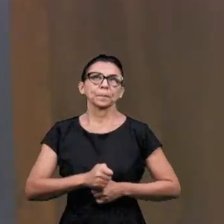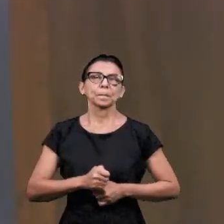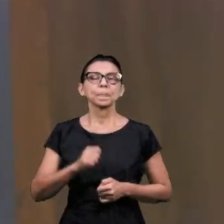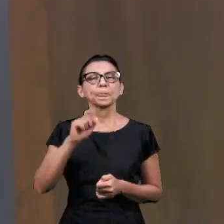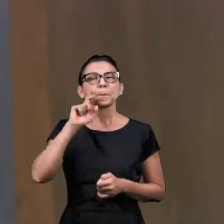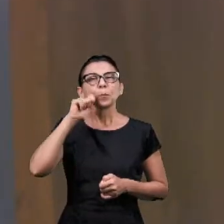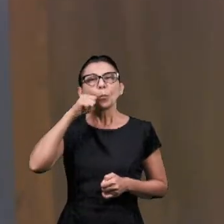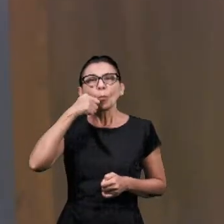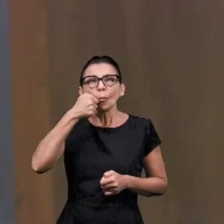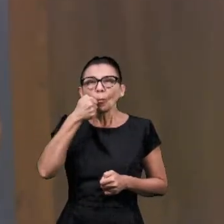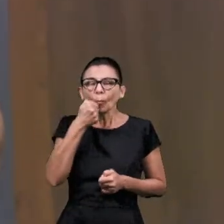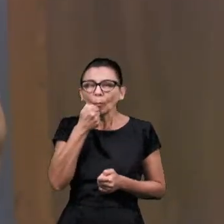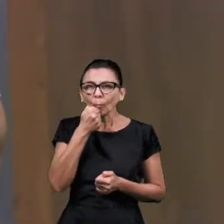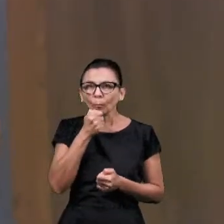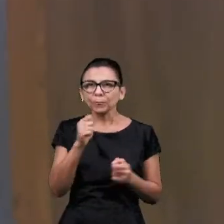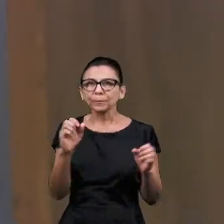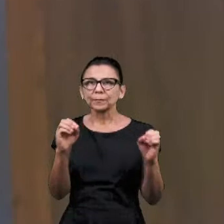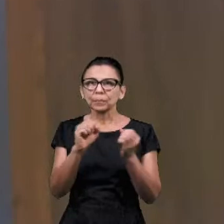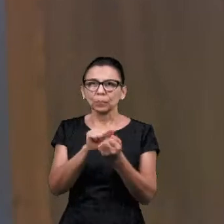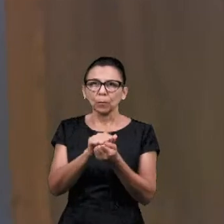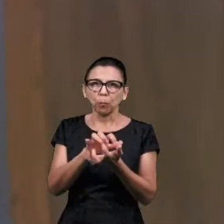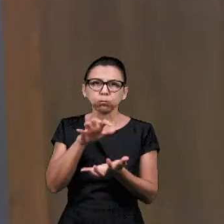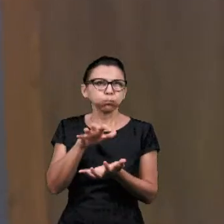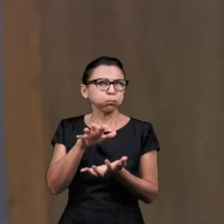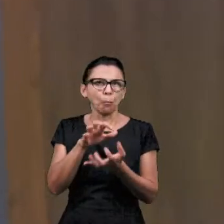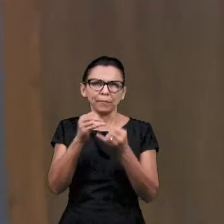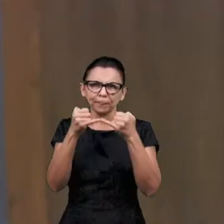pães sem fermento. Então, nós